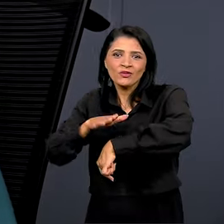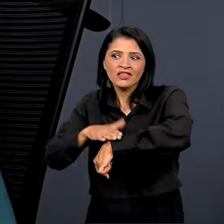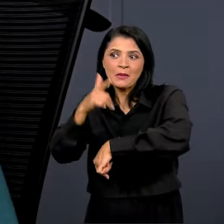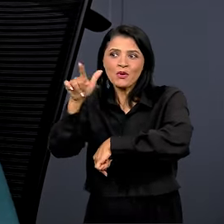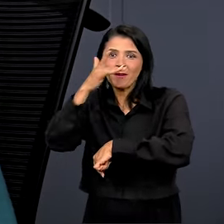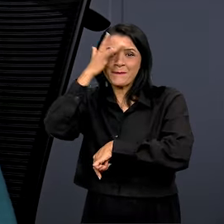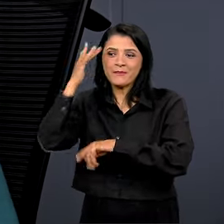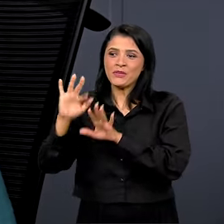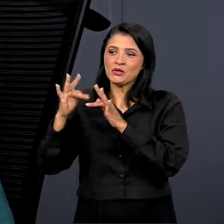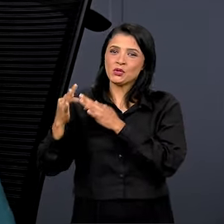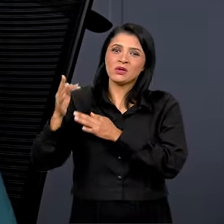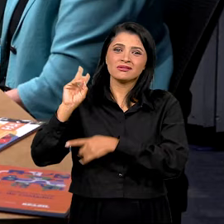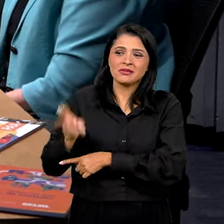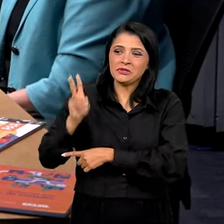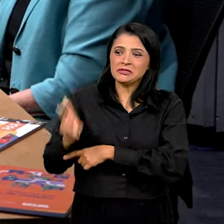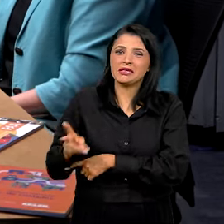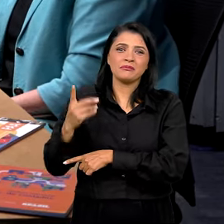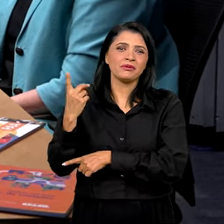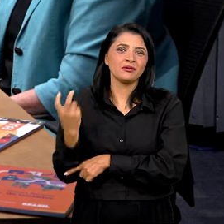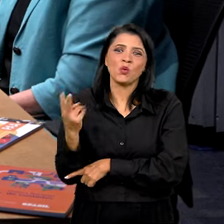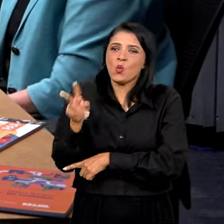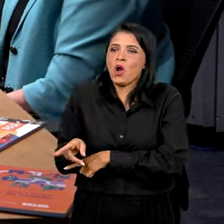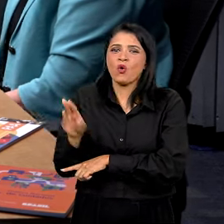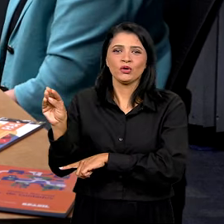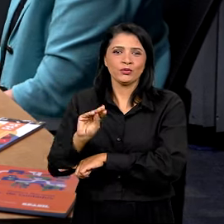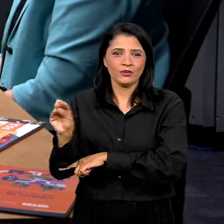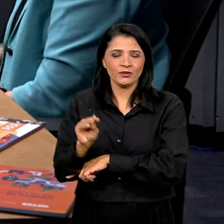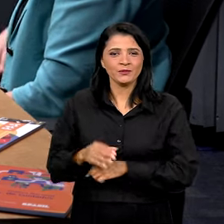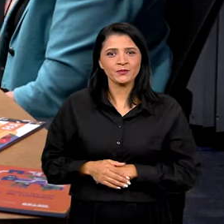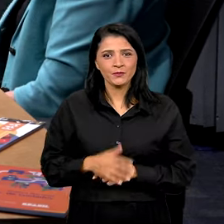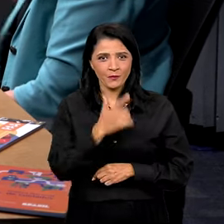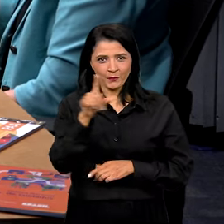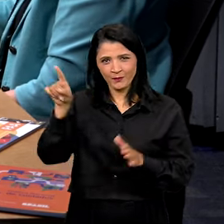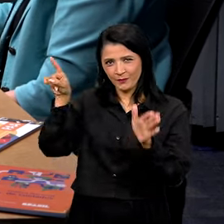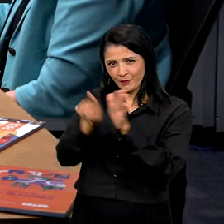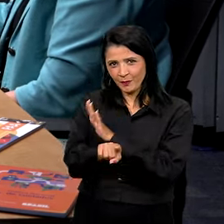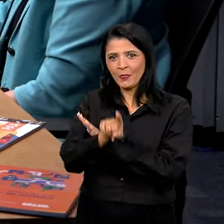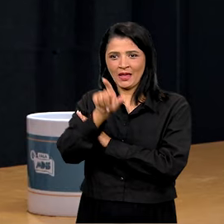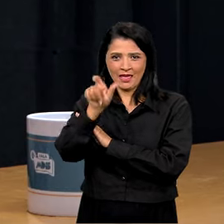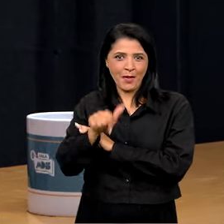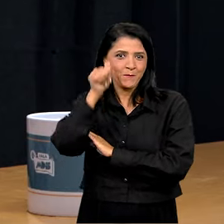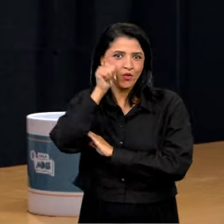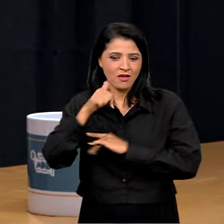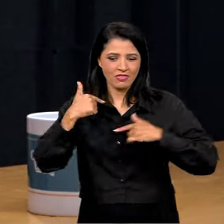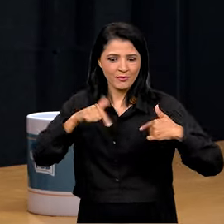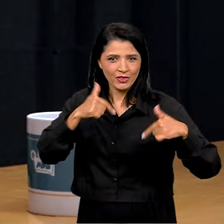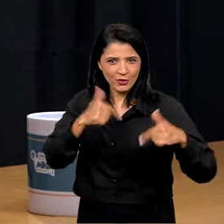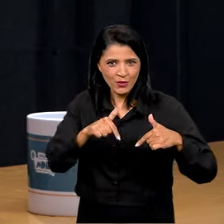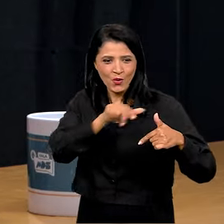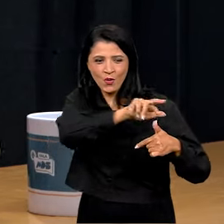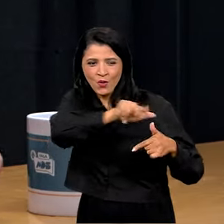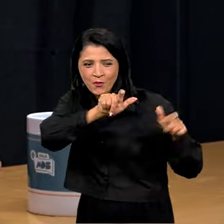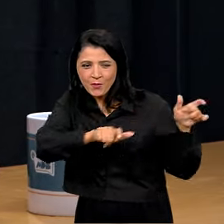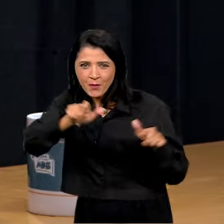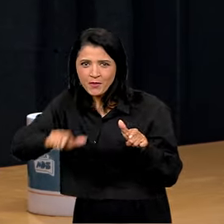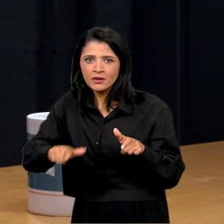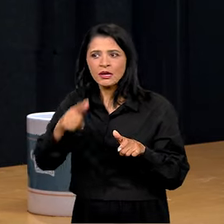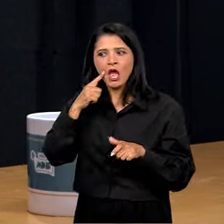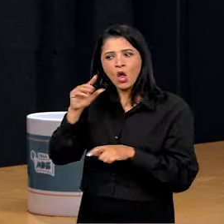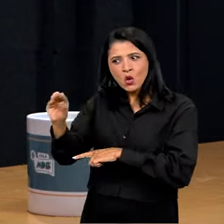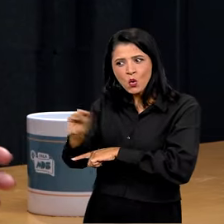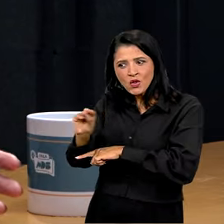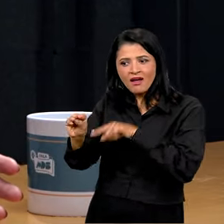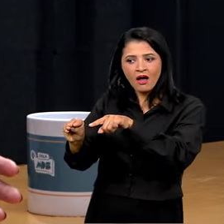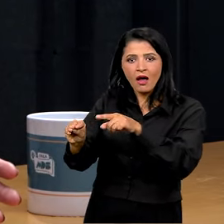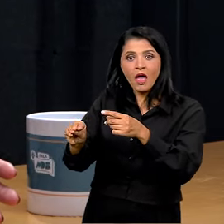do tempo das pessoas que cuidam secretária minha próxima pergunta sobre as trabalhadoras né quando a senhora fala Cuidar de quem